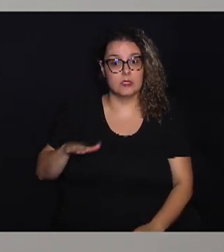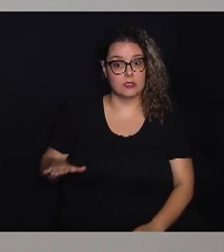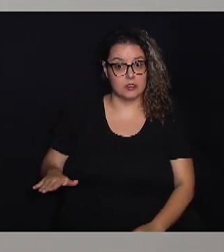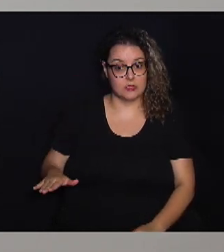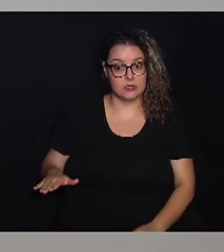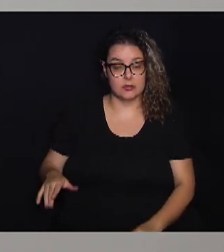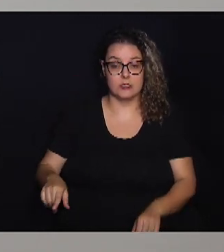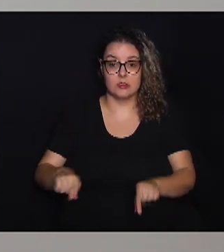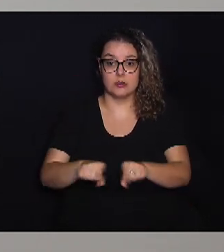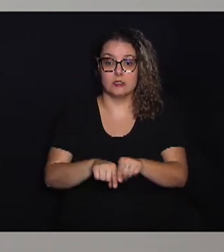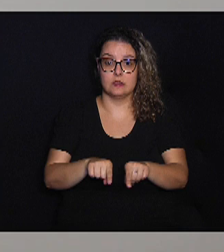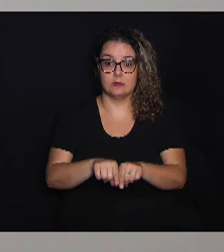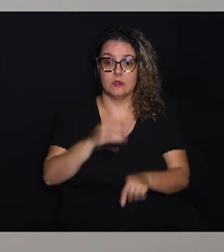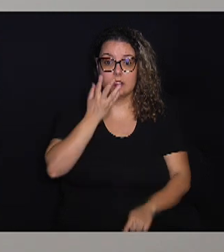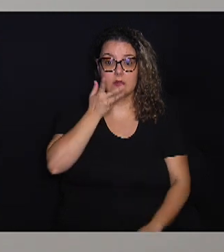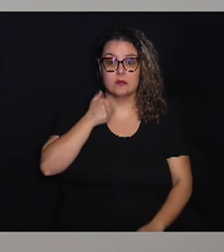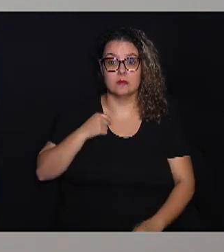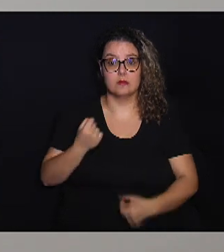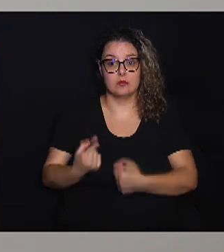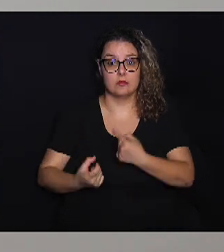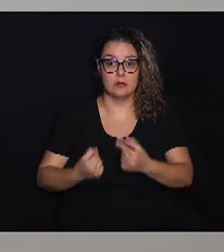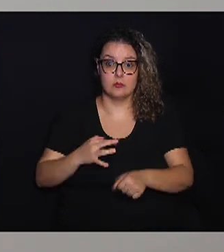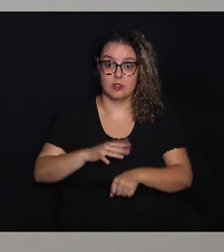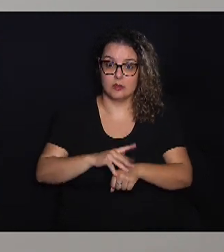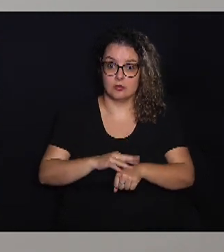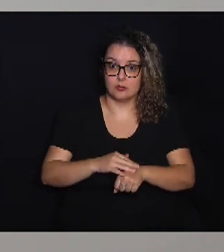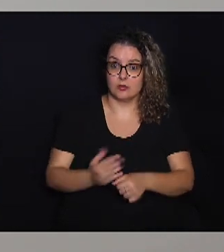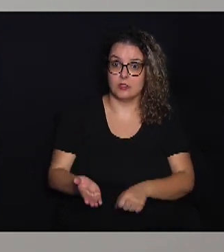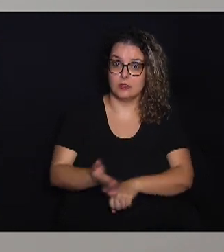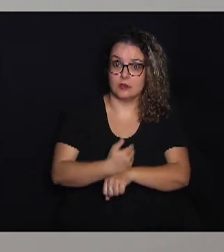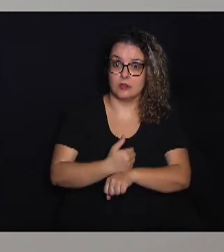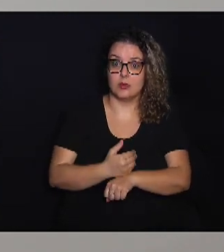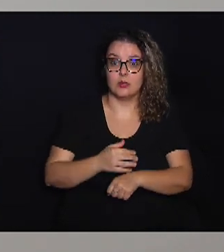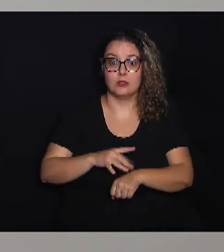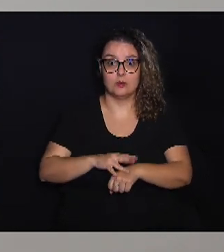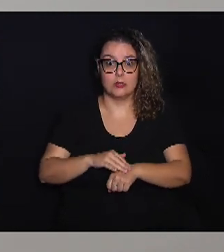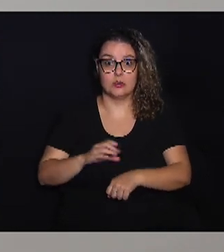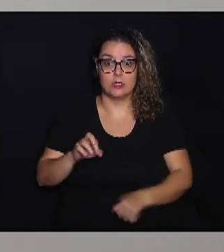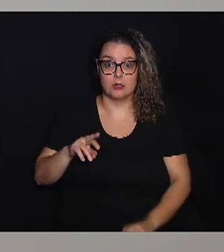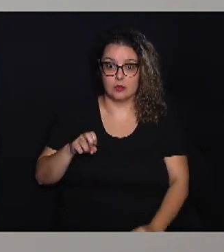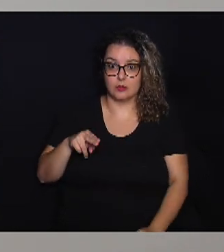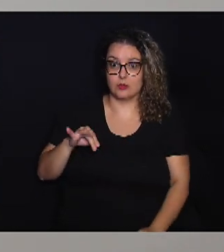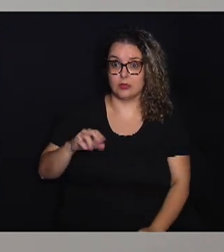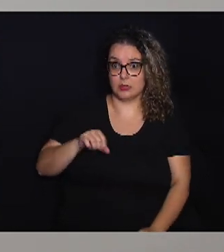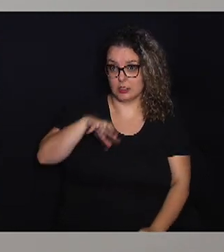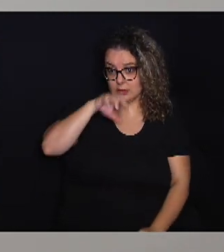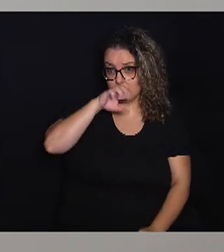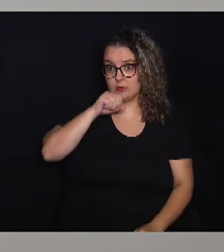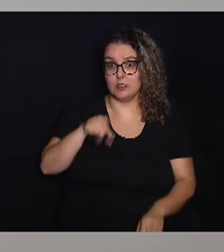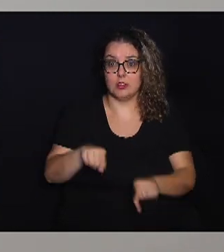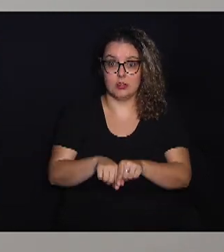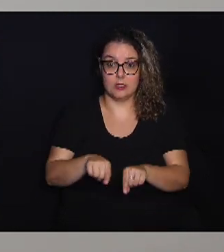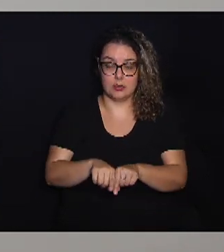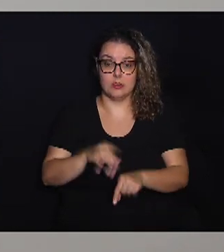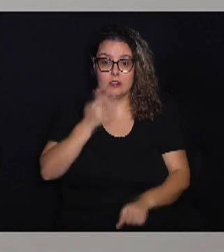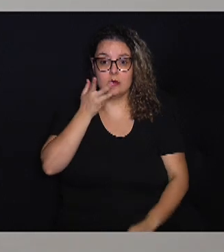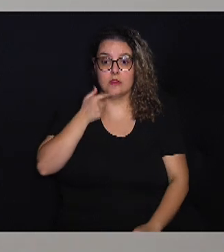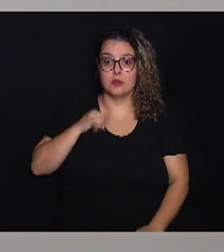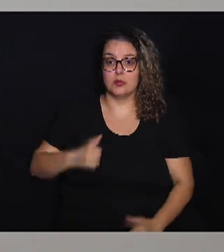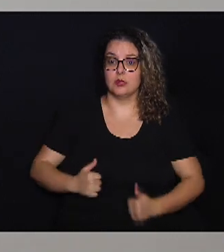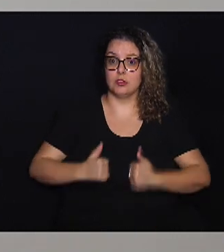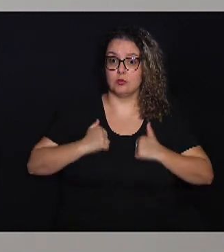e crianças que têm alguma comorbidade, como doenças crônicas respiratórias e também crianças